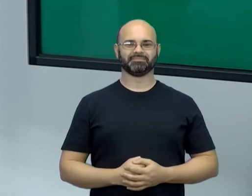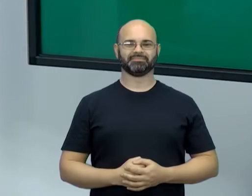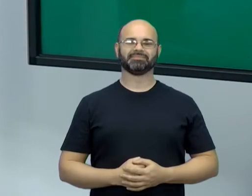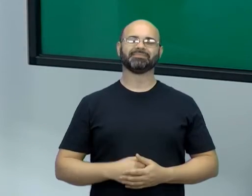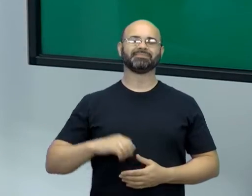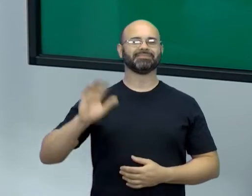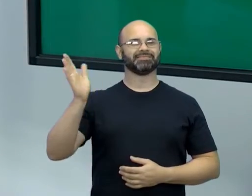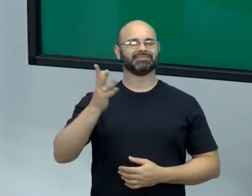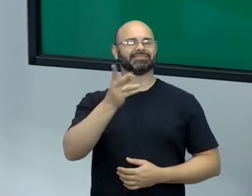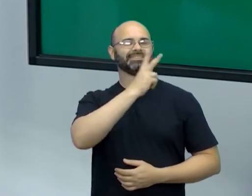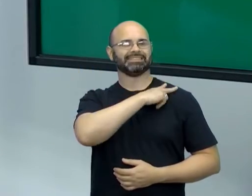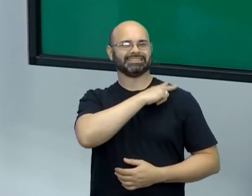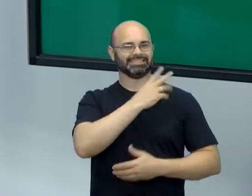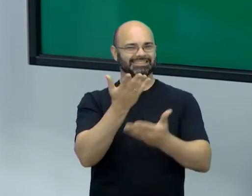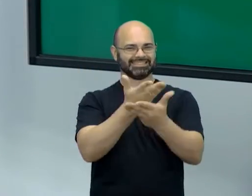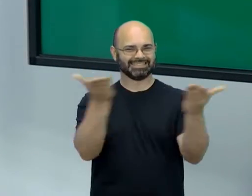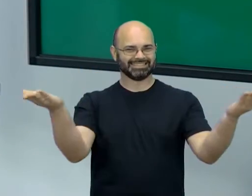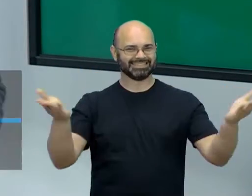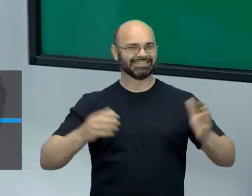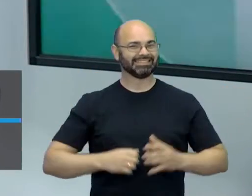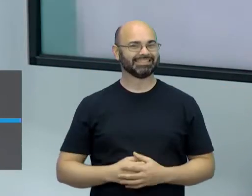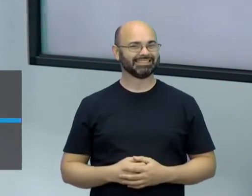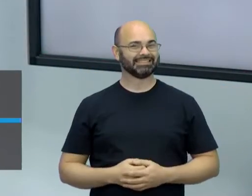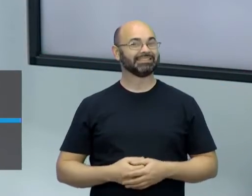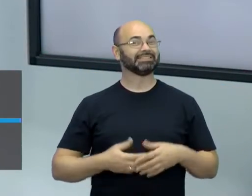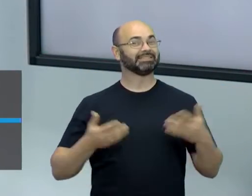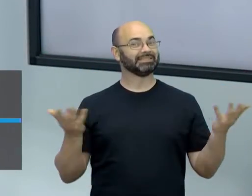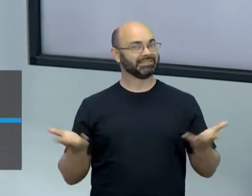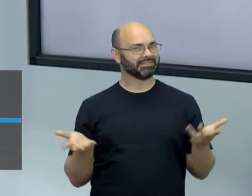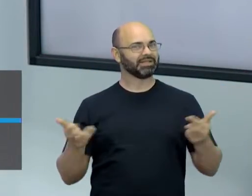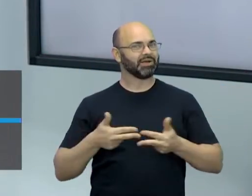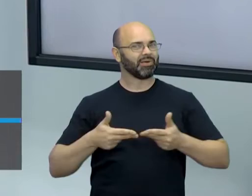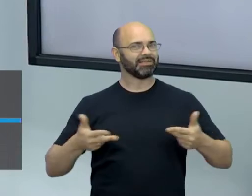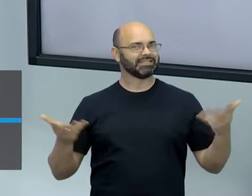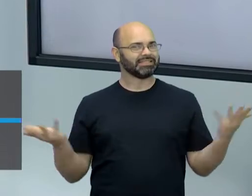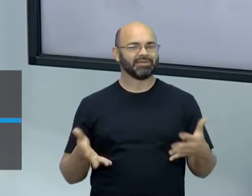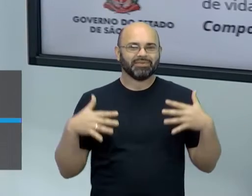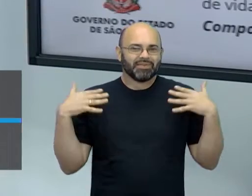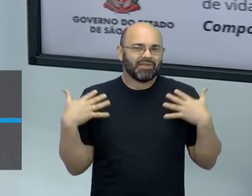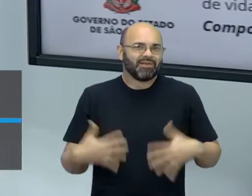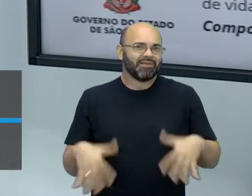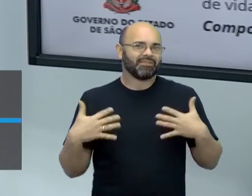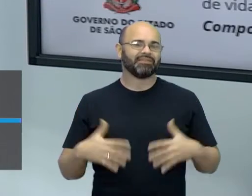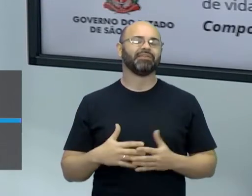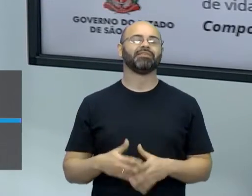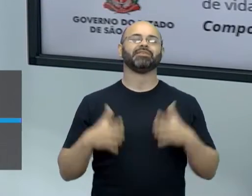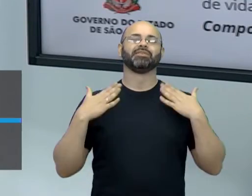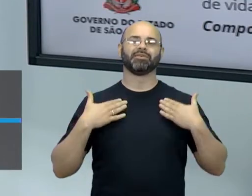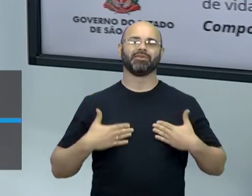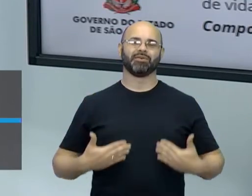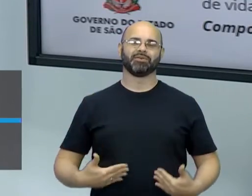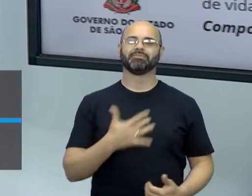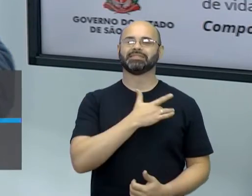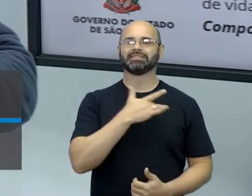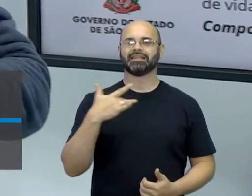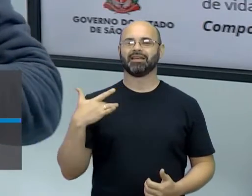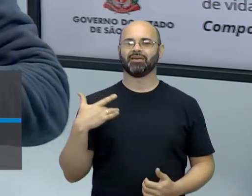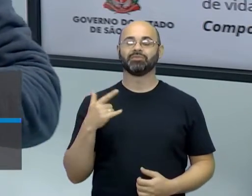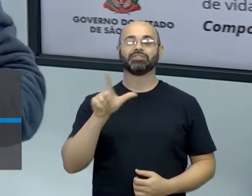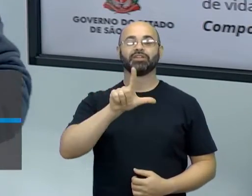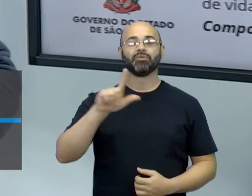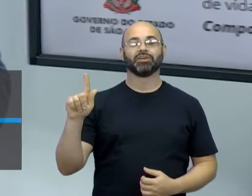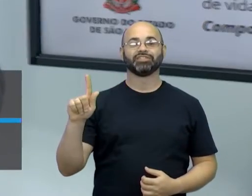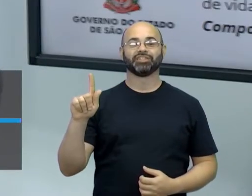Salve segundo ano, olha, as coisas estão ficando acirradas aqui, corpo, saúde e linguagem. Mais do que nunca